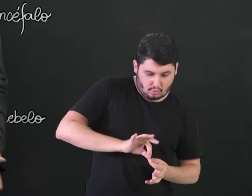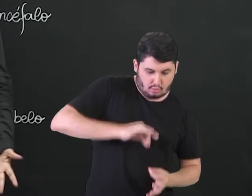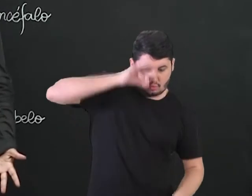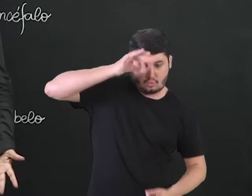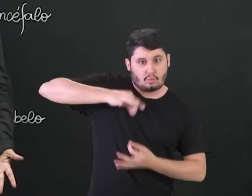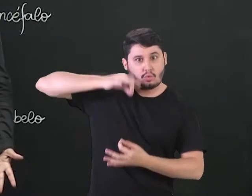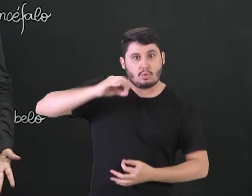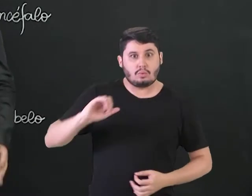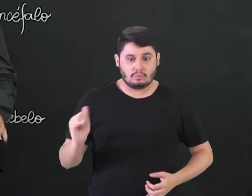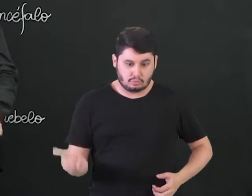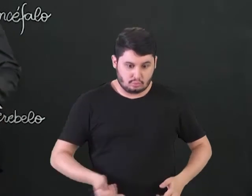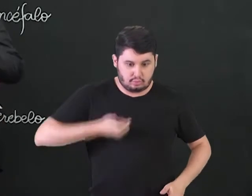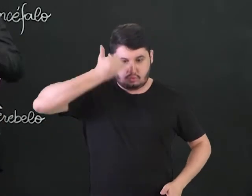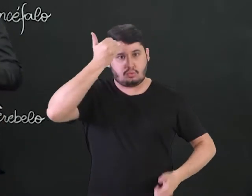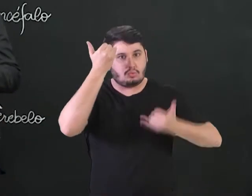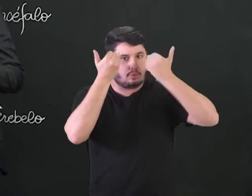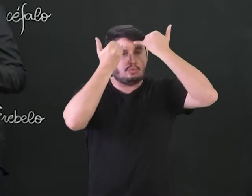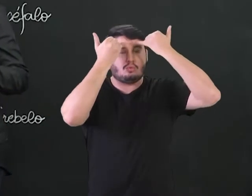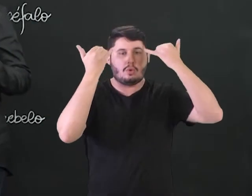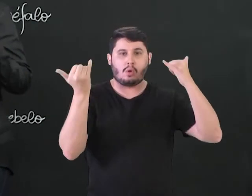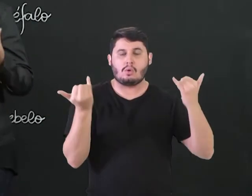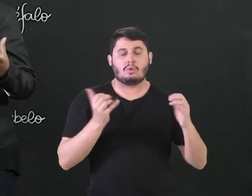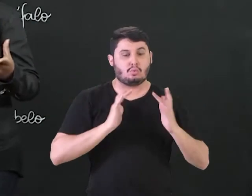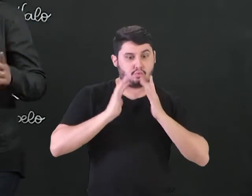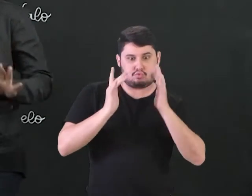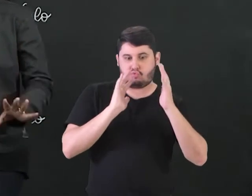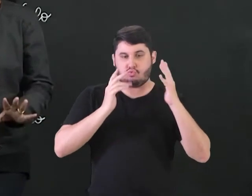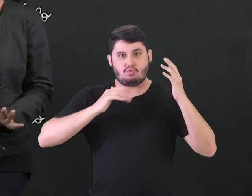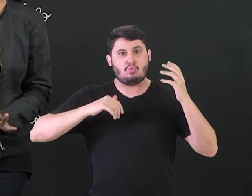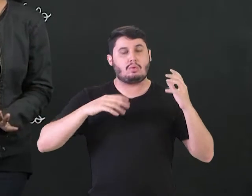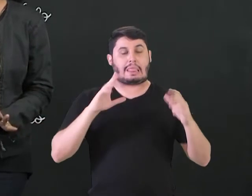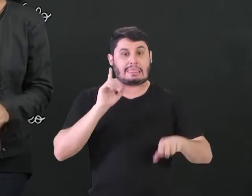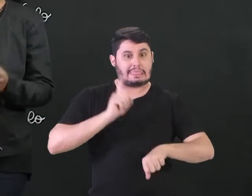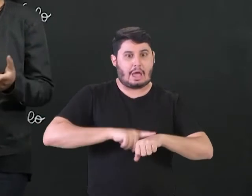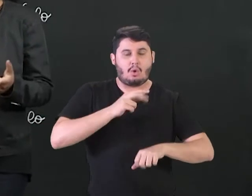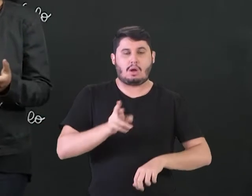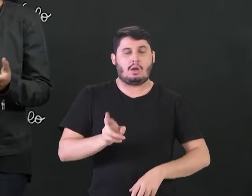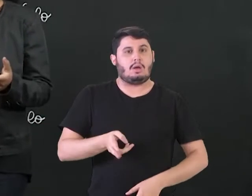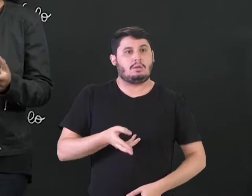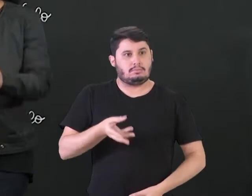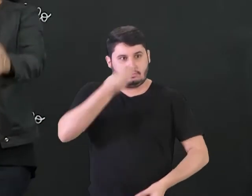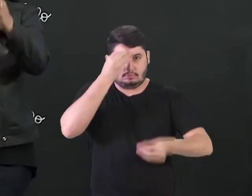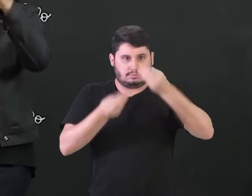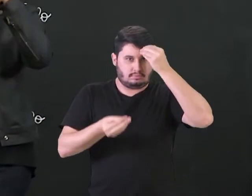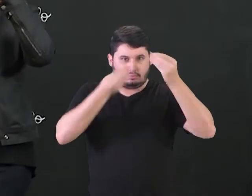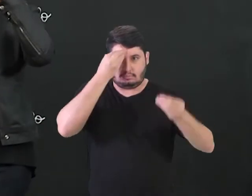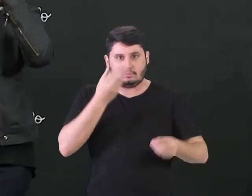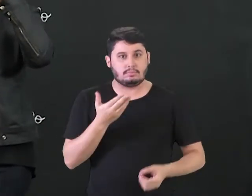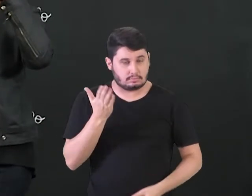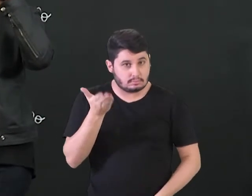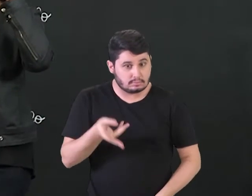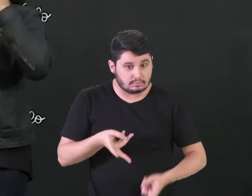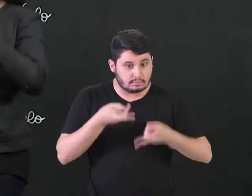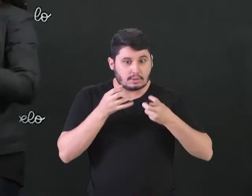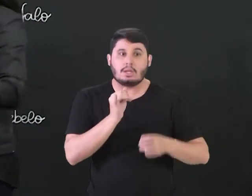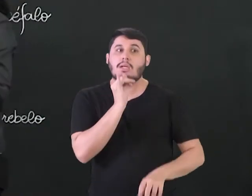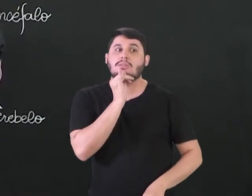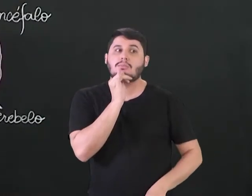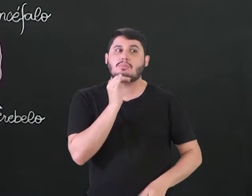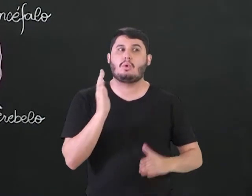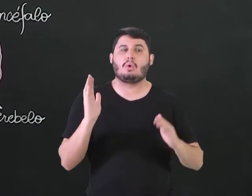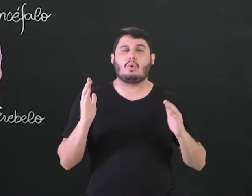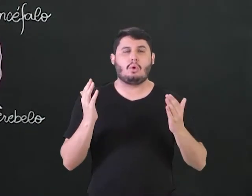nisso aqui, é muito sensível. Então ele tem que estar protegido. Os ossos estão aí para proteger. Já reparou isso? Você tem aí um capacete